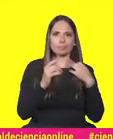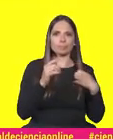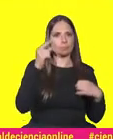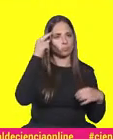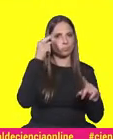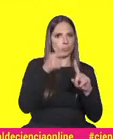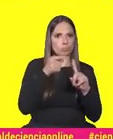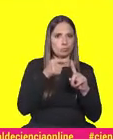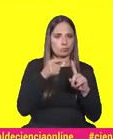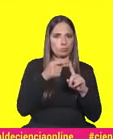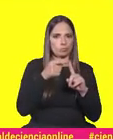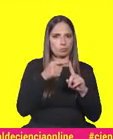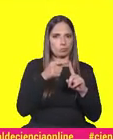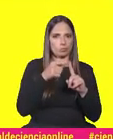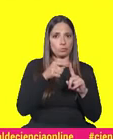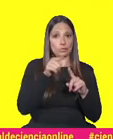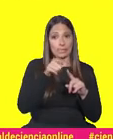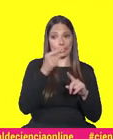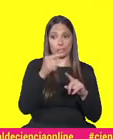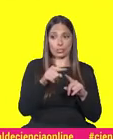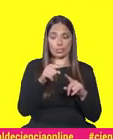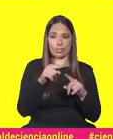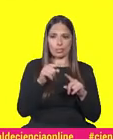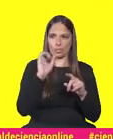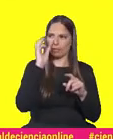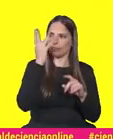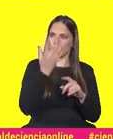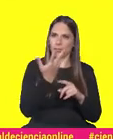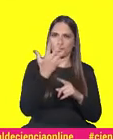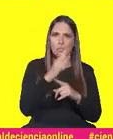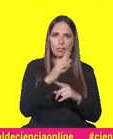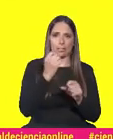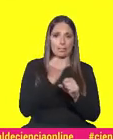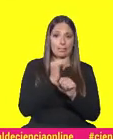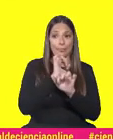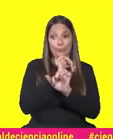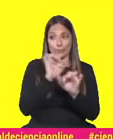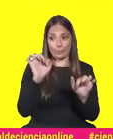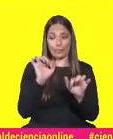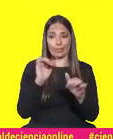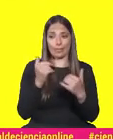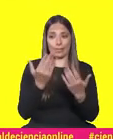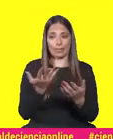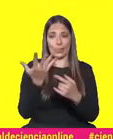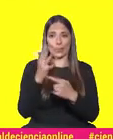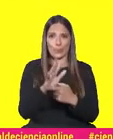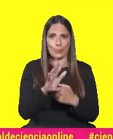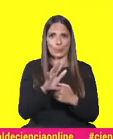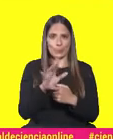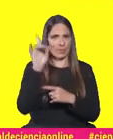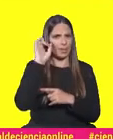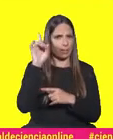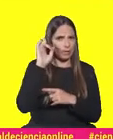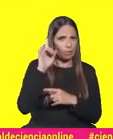papel que os morcegos desempenham tanto nos ecossistemas como os serviços que eles prestam ao homem. São, por exemplo,